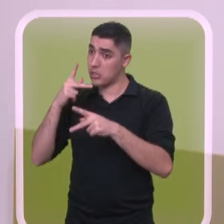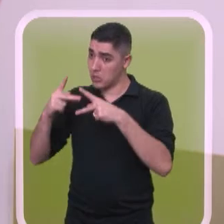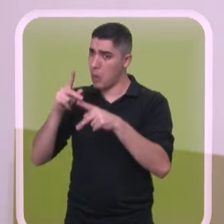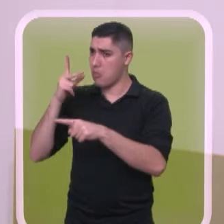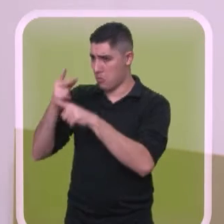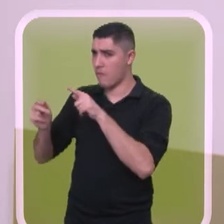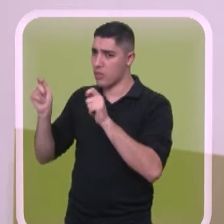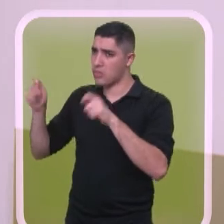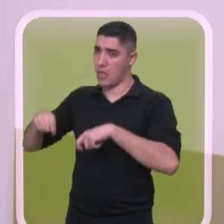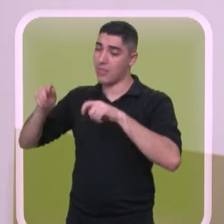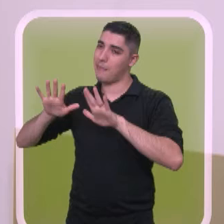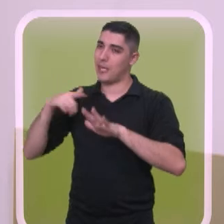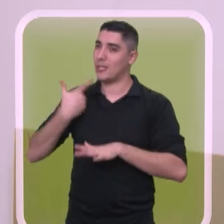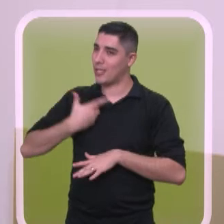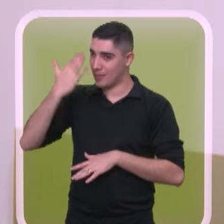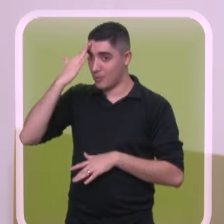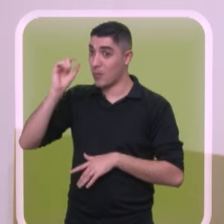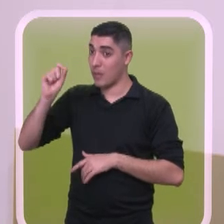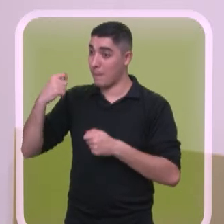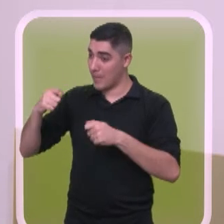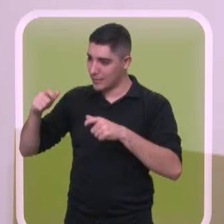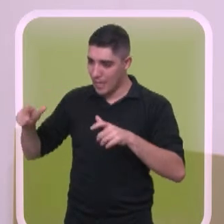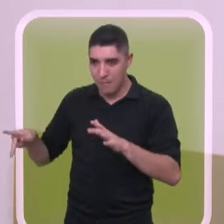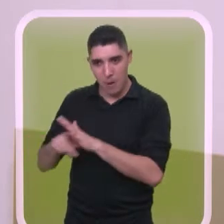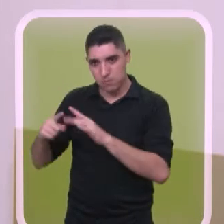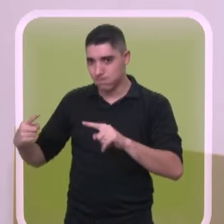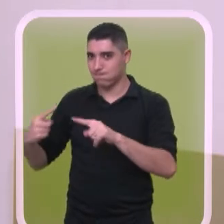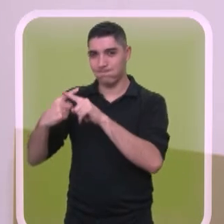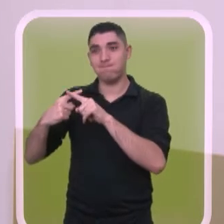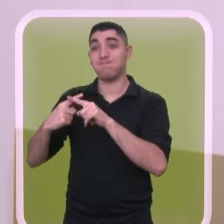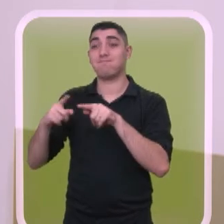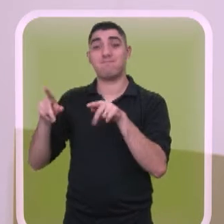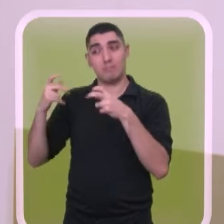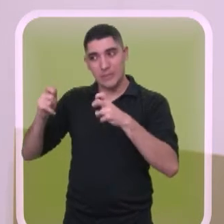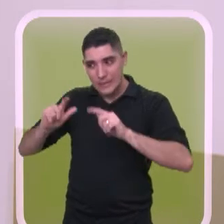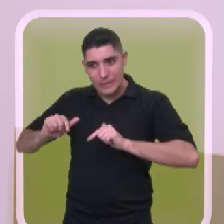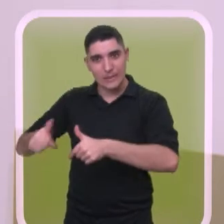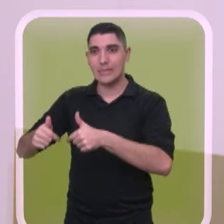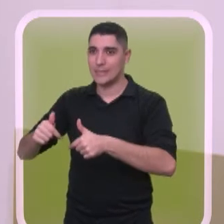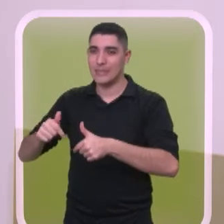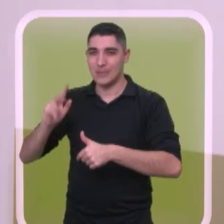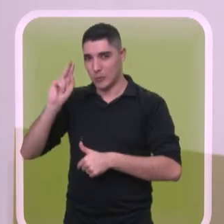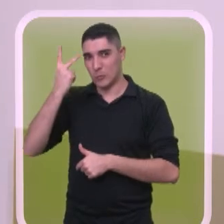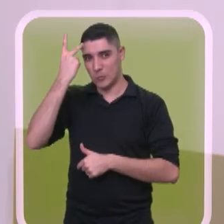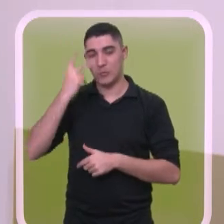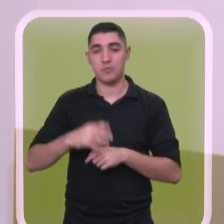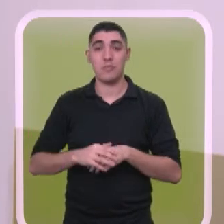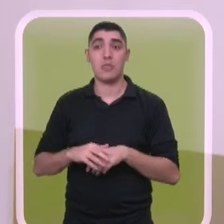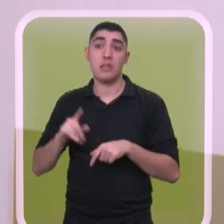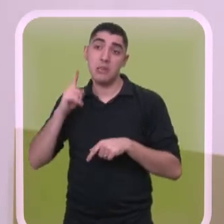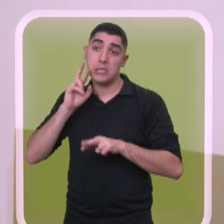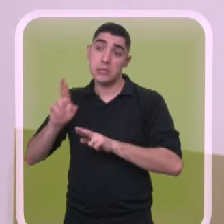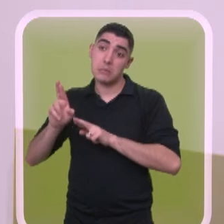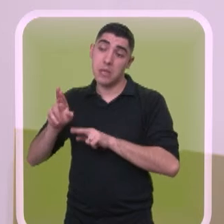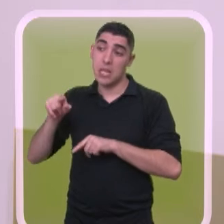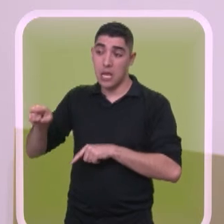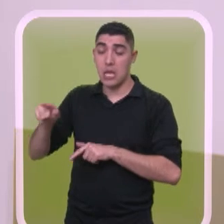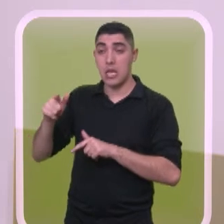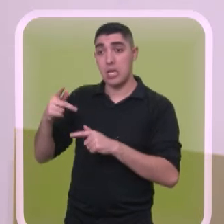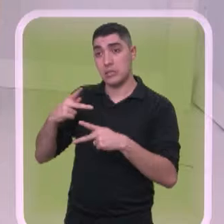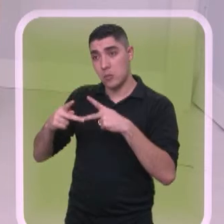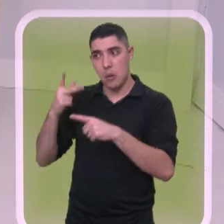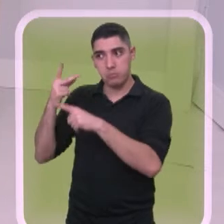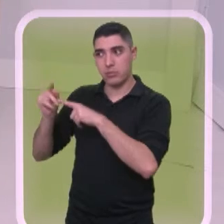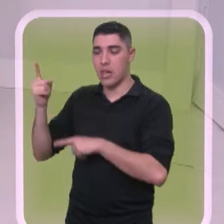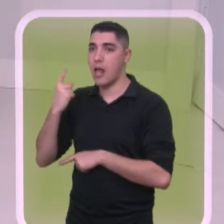mas como a gente sabe, né, o jogo é jogado, Lamaria é pescado, quem morre de véspera é peru, a gente vai esperar para ver se o São José vai levar essa vitória aí de